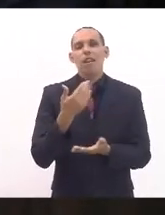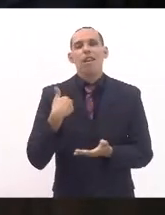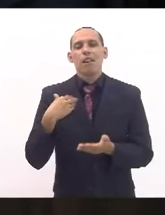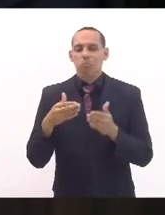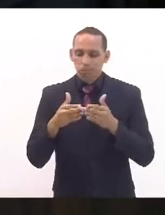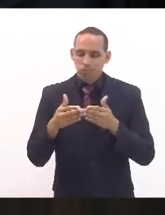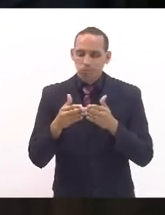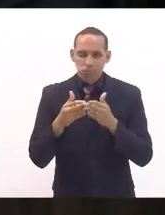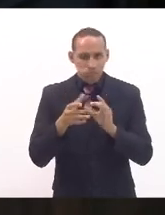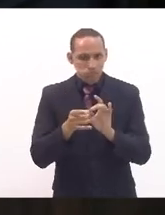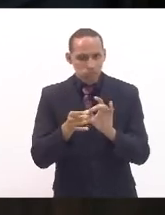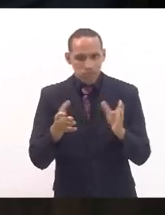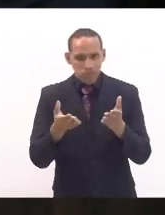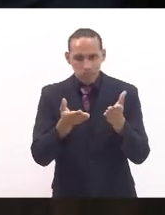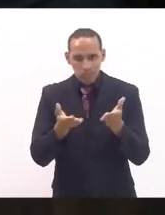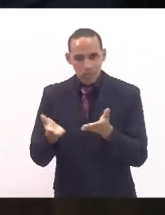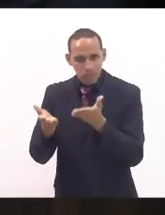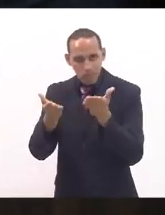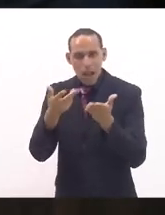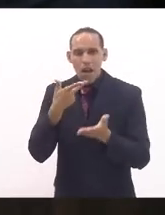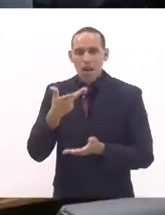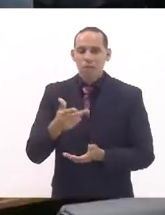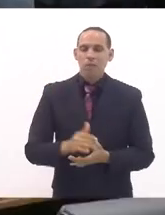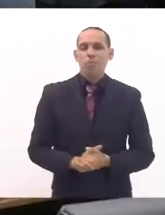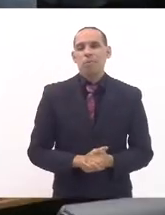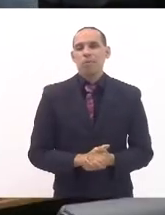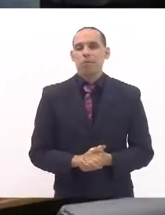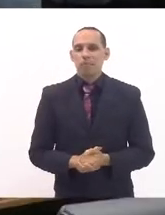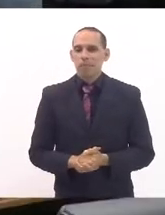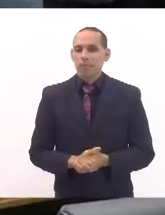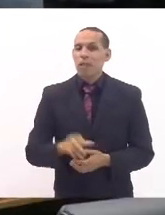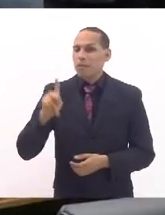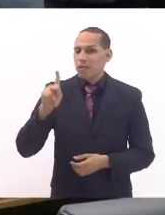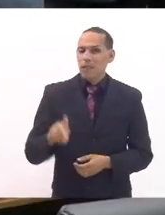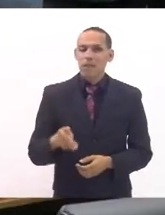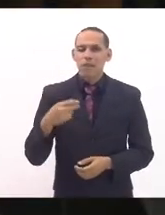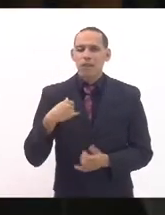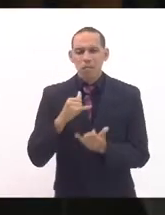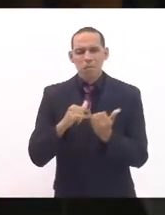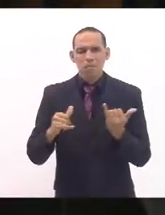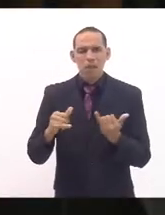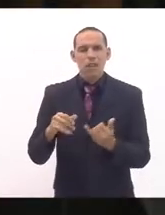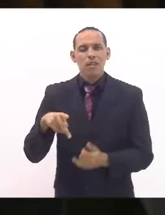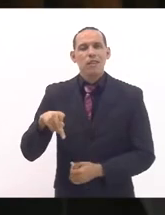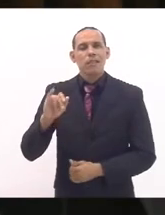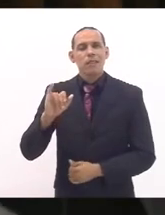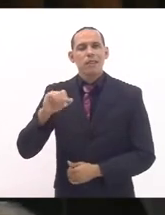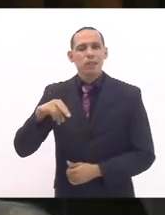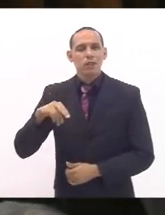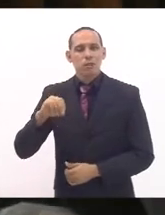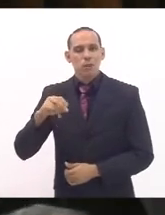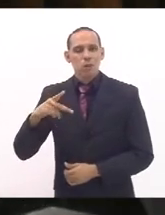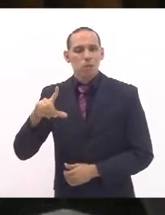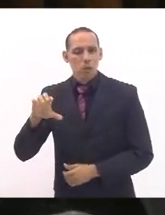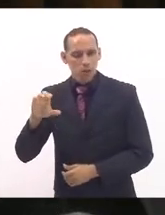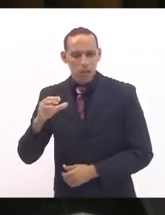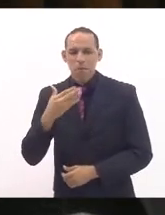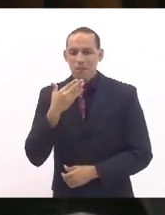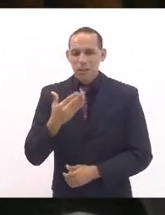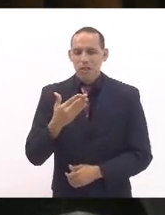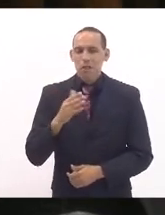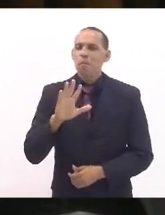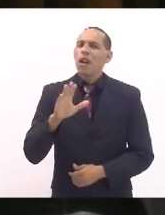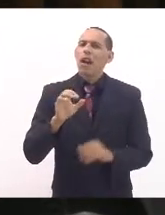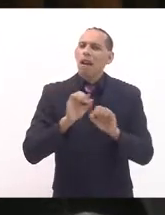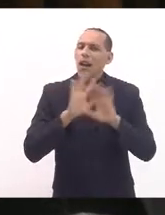concedo uma parte a Vossa Excelência. Presidente, eu vou conceder uma parte ao deputado Quiloplo, que pediu primeiro, mas só para deixar claro, não